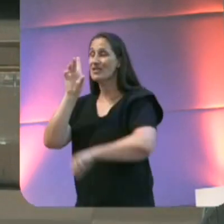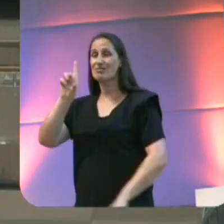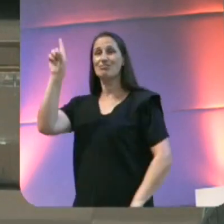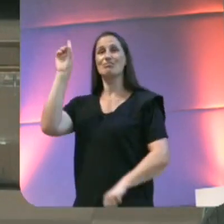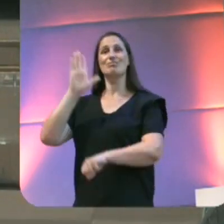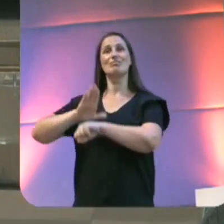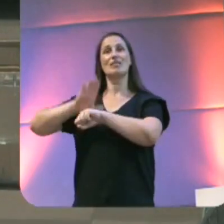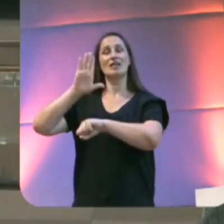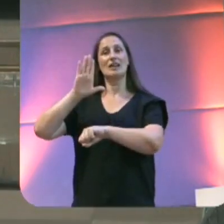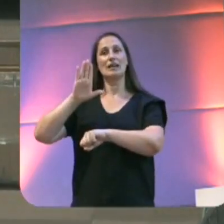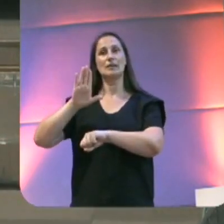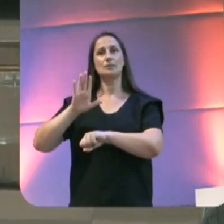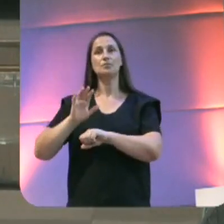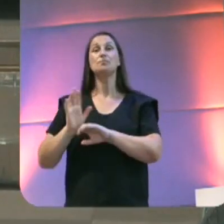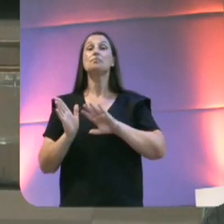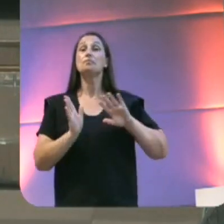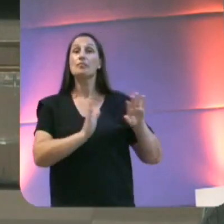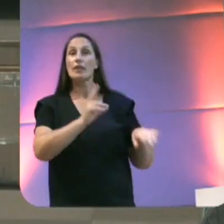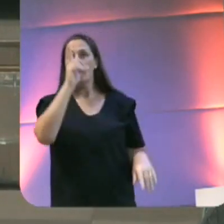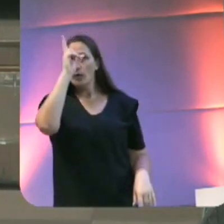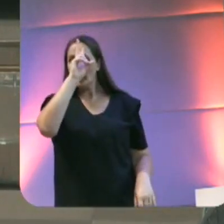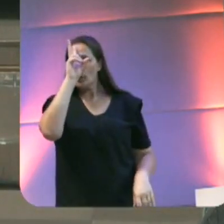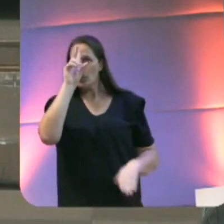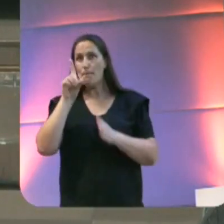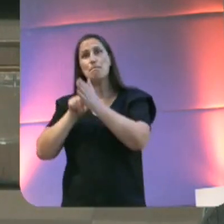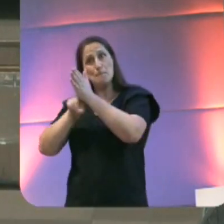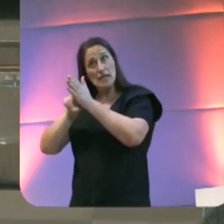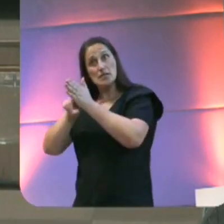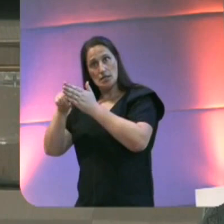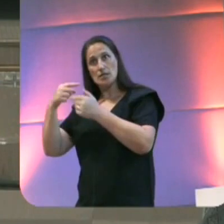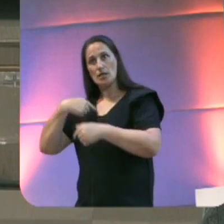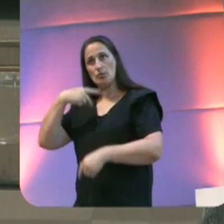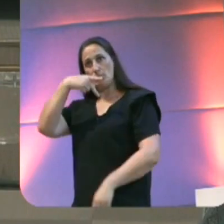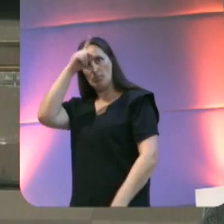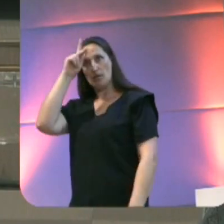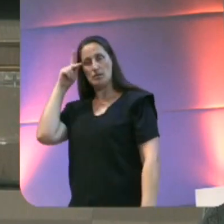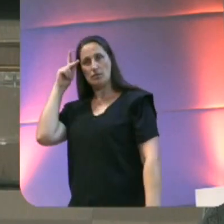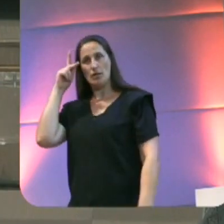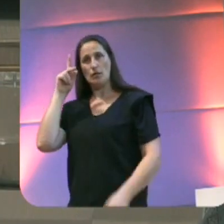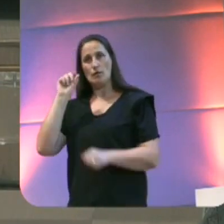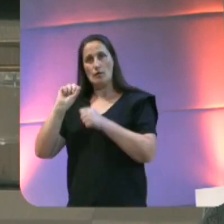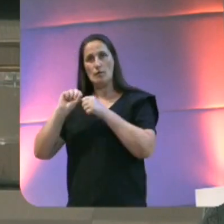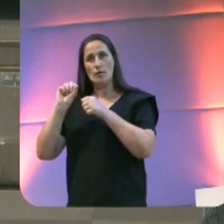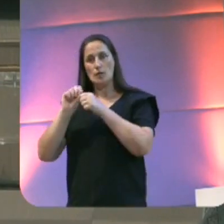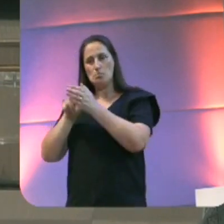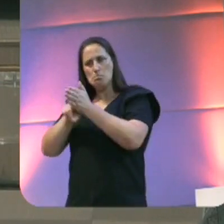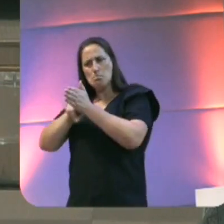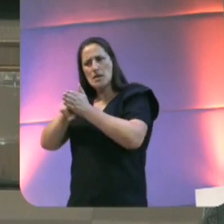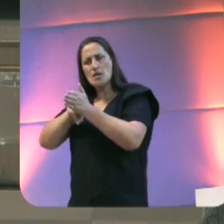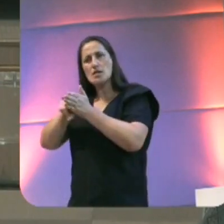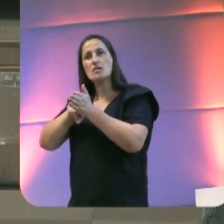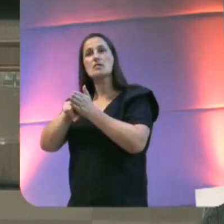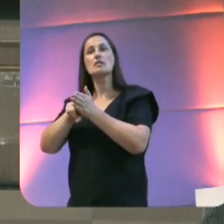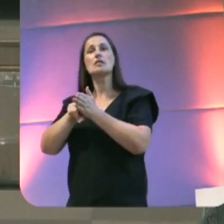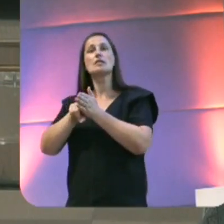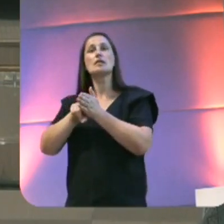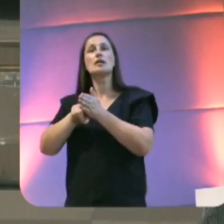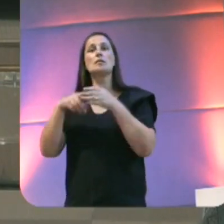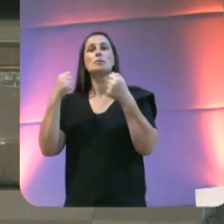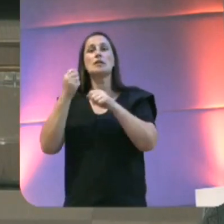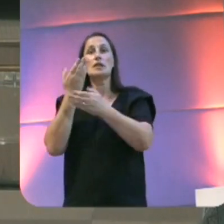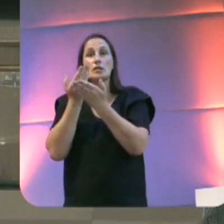Eu me lembro de uma pesquisa que eu fiz há muitos anos atrás, quando eu estava fazendo uma pós-graduação, e a gente teve que